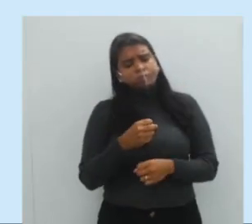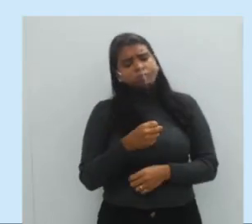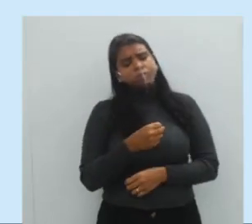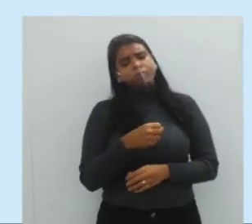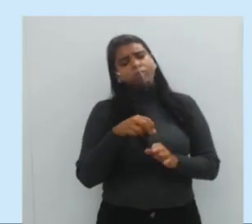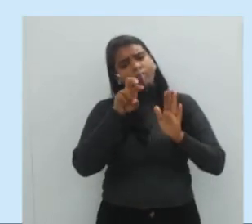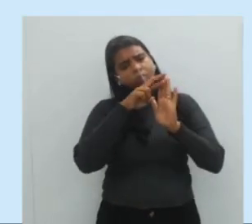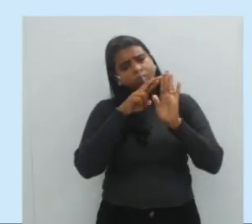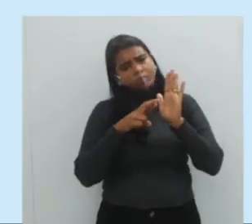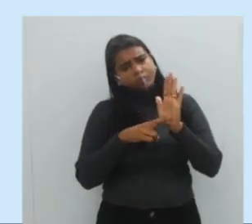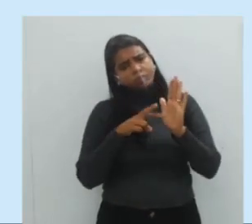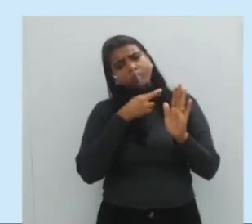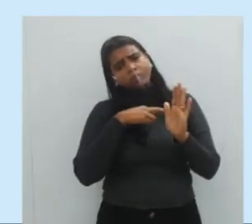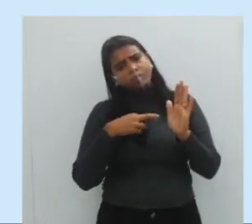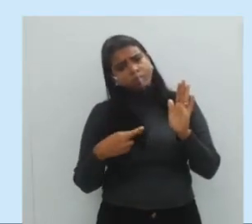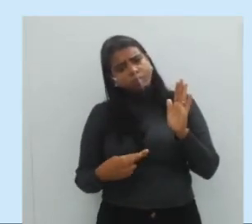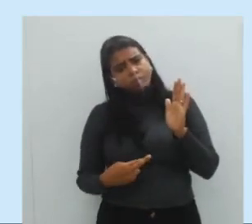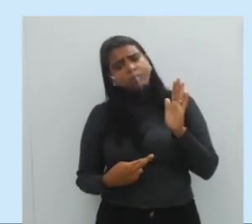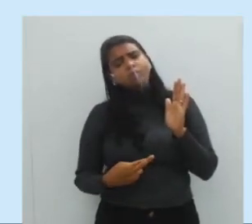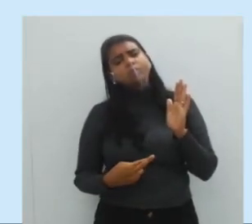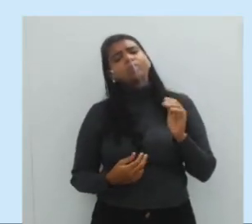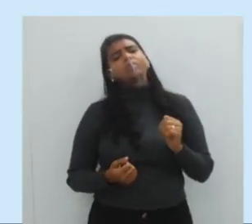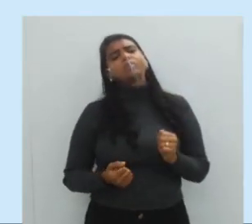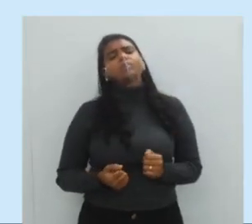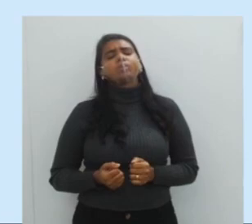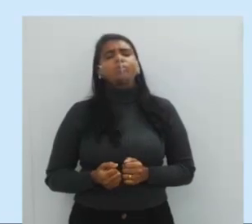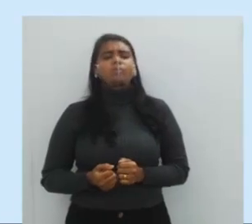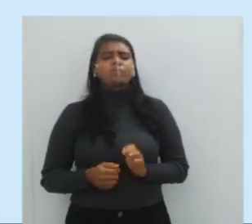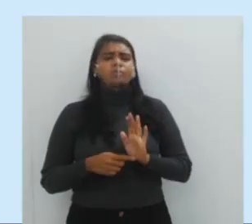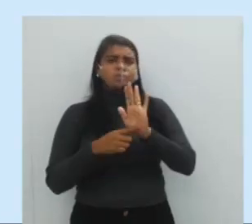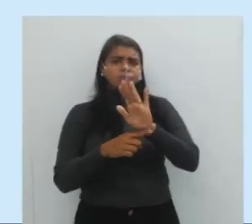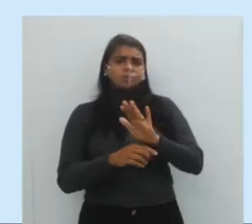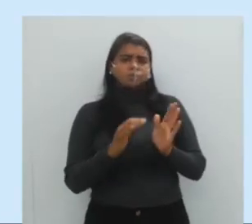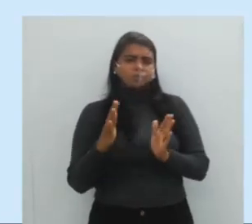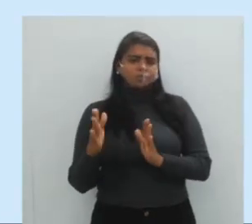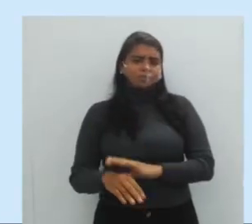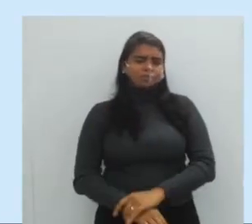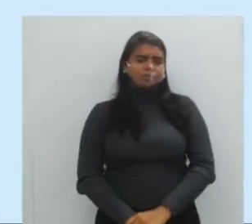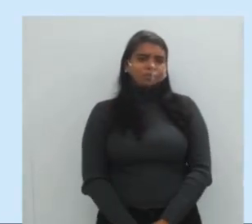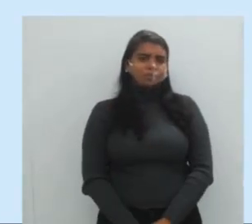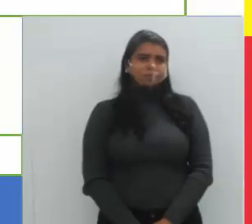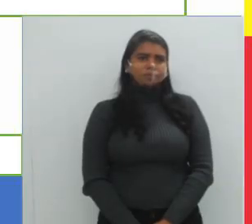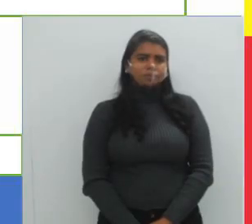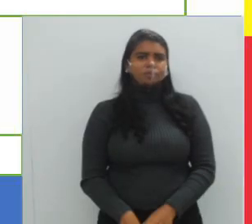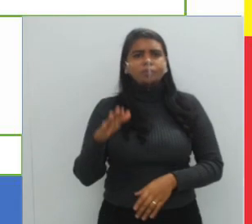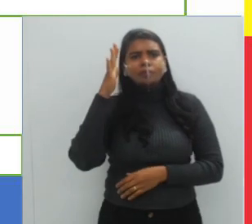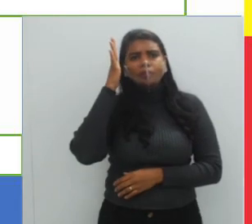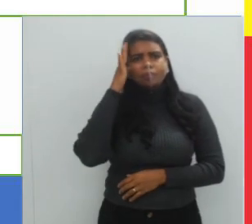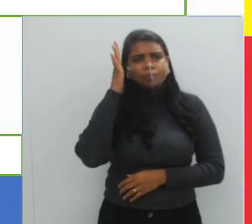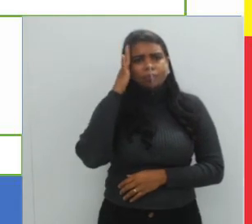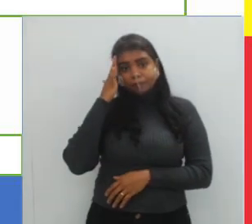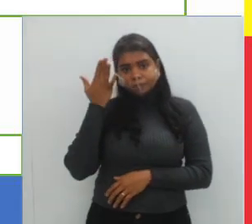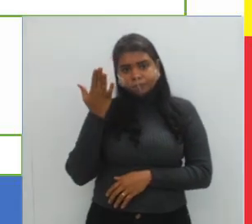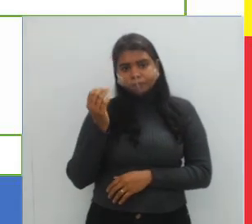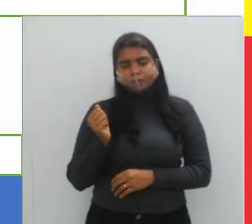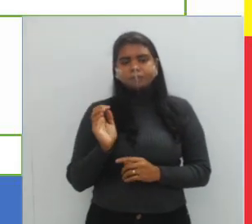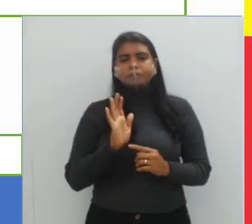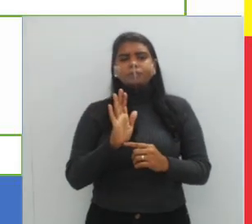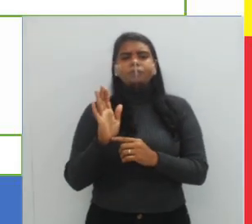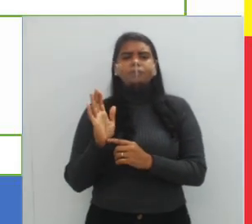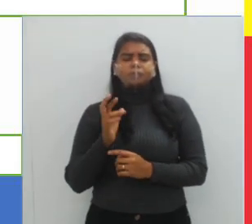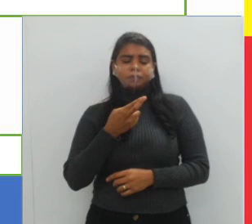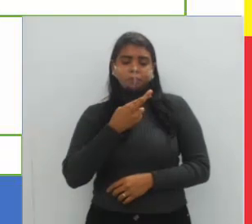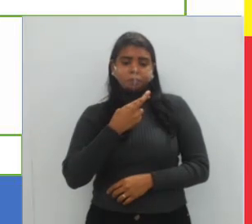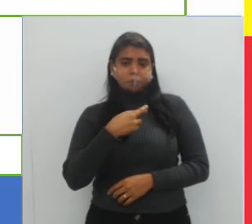sua narrativa sagrada e tem os seus ritos e os seus símbolos. Vamos adiante. Entende-se por